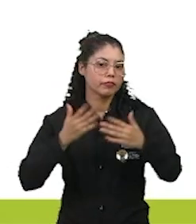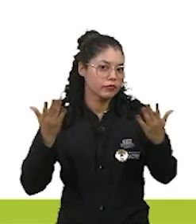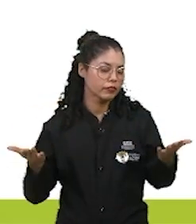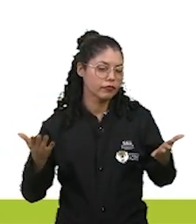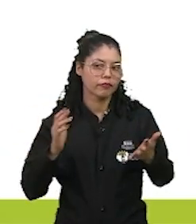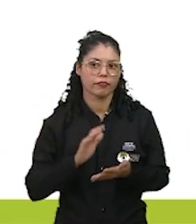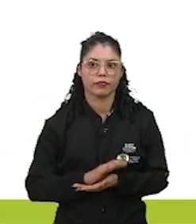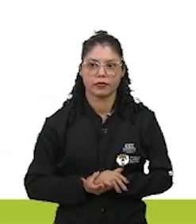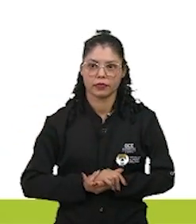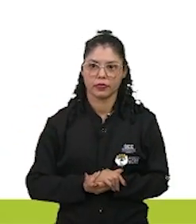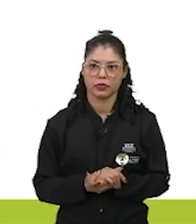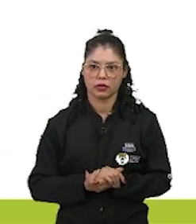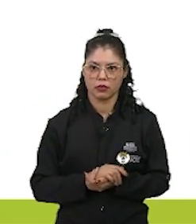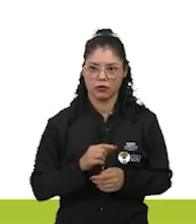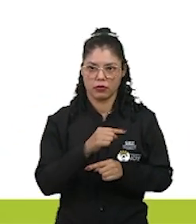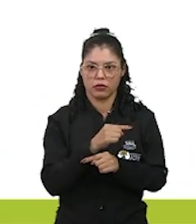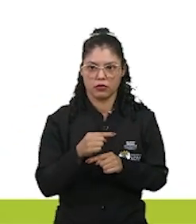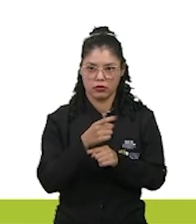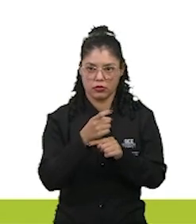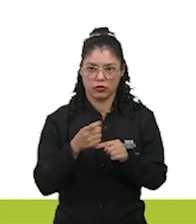50